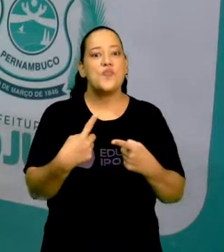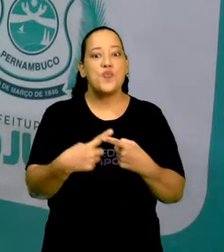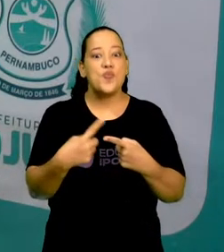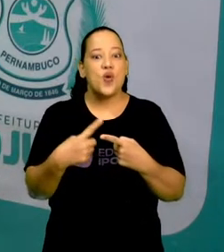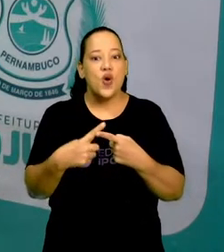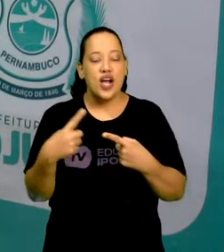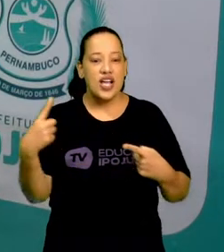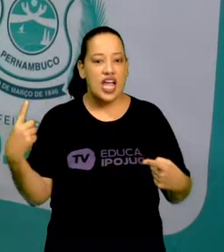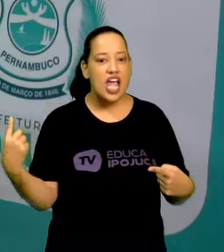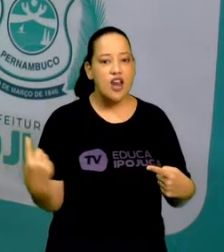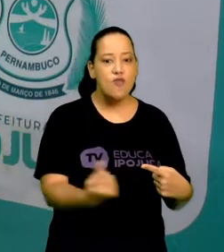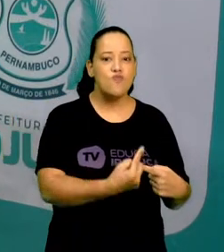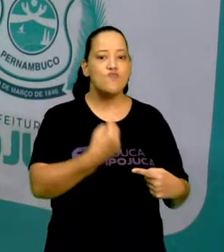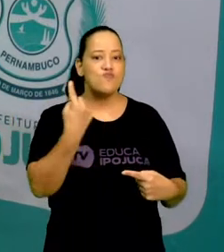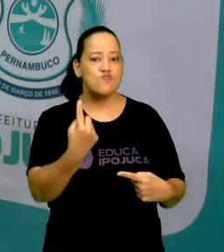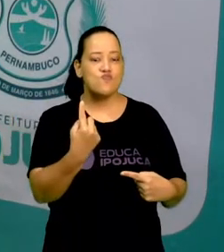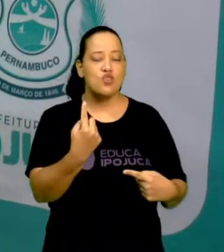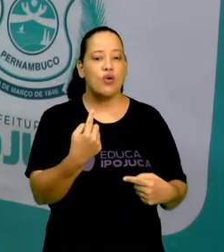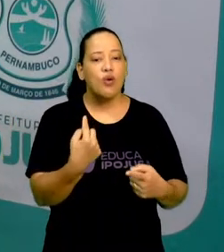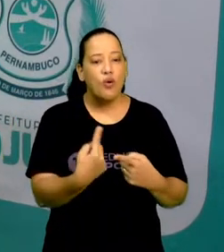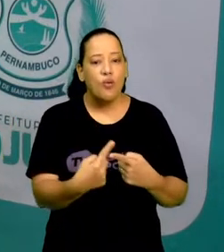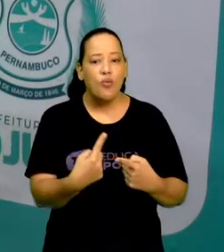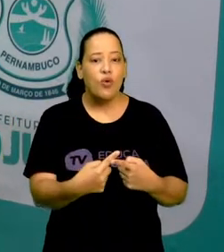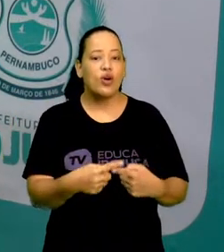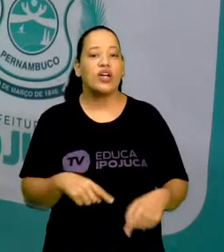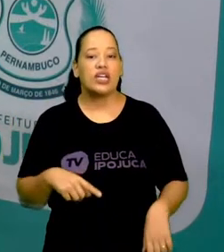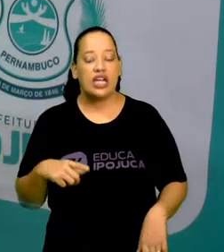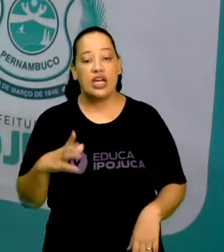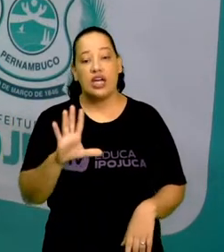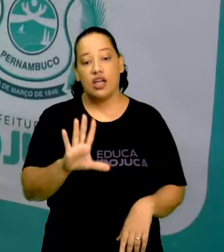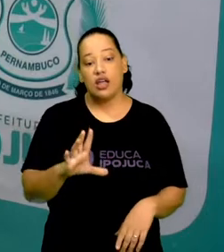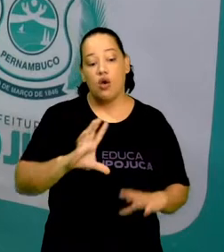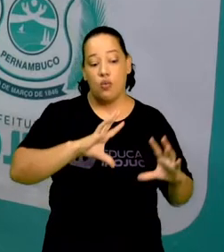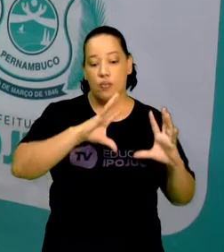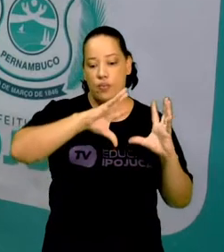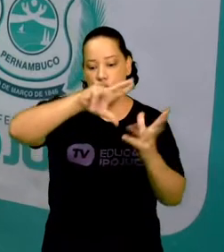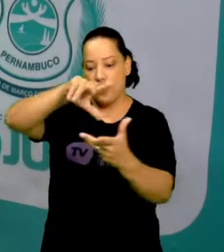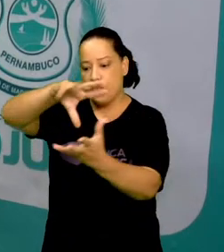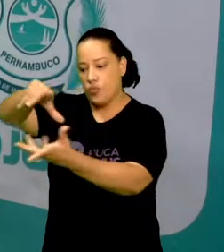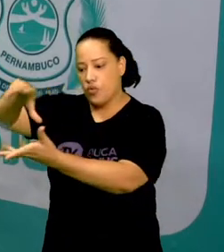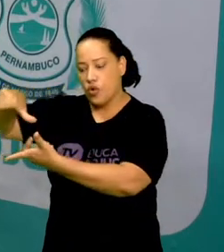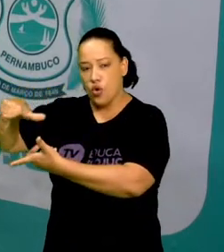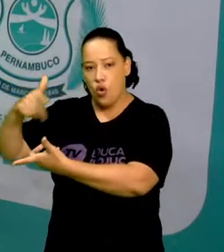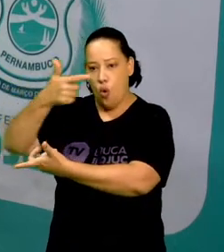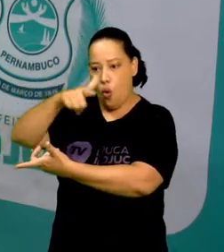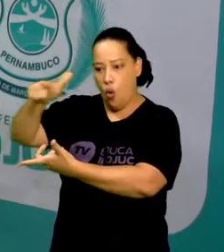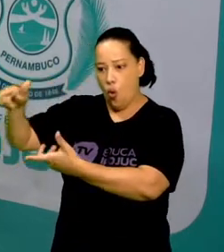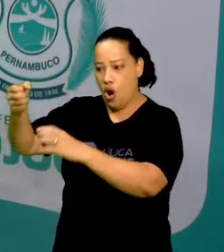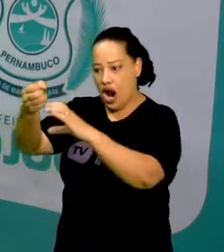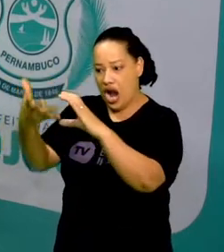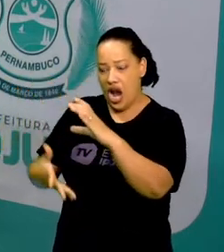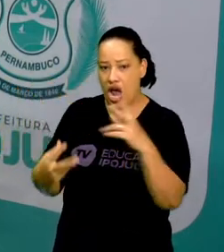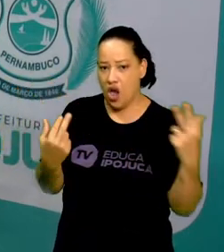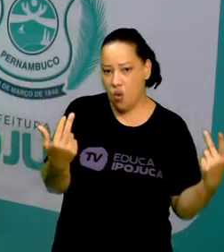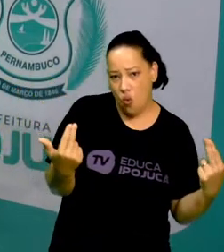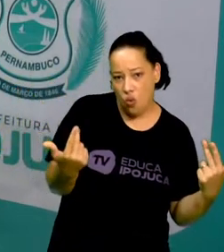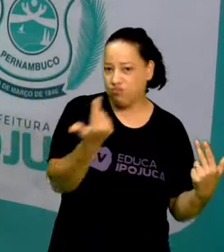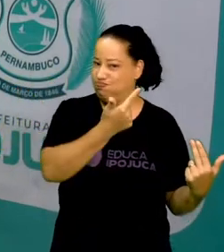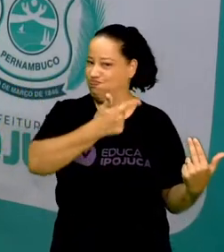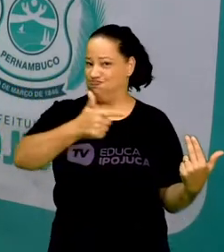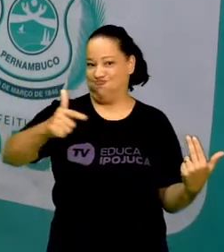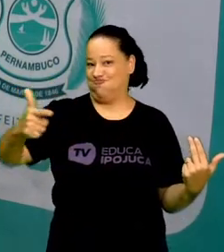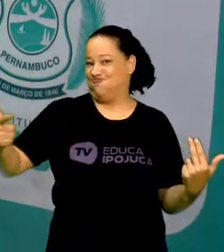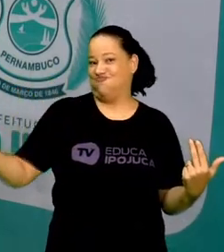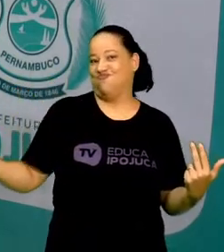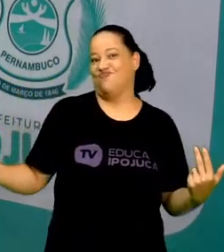é único, porque não encontramos ainda nenhum planeta com as características que temos aqui no nosso planeta Terra.